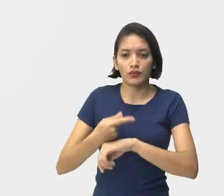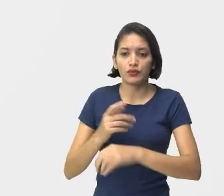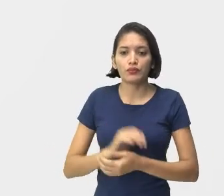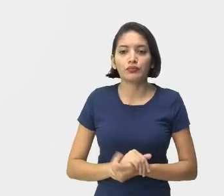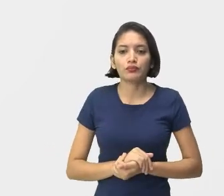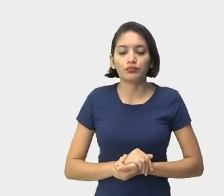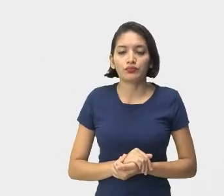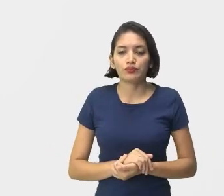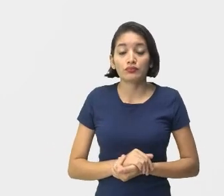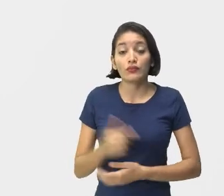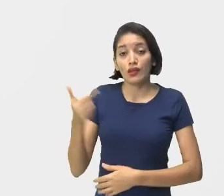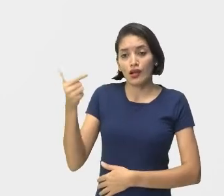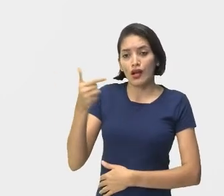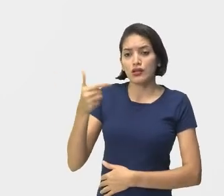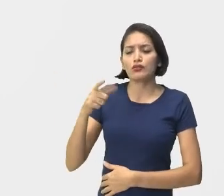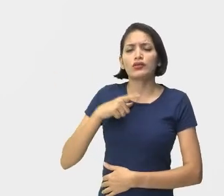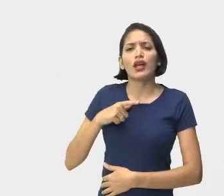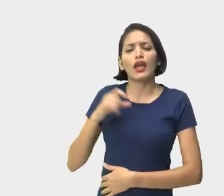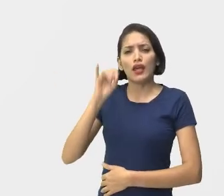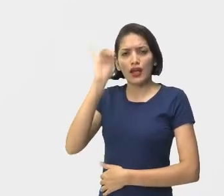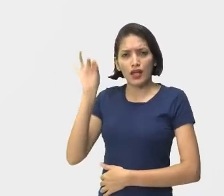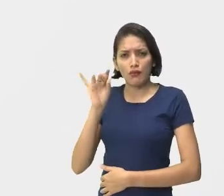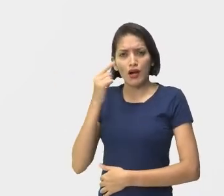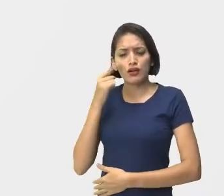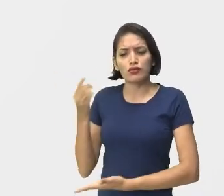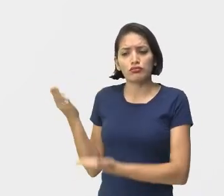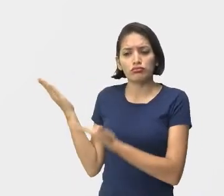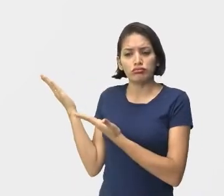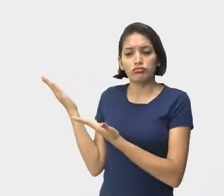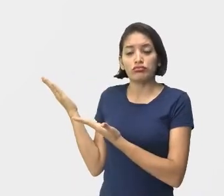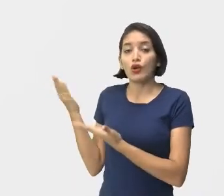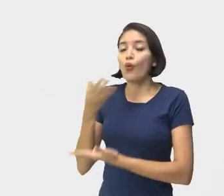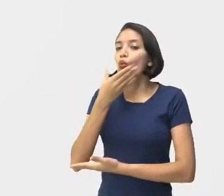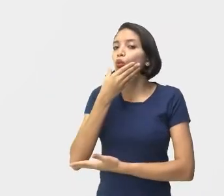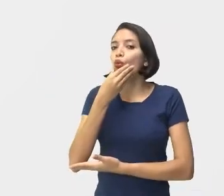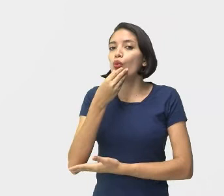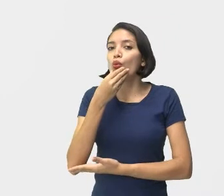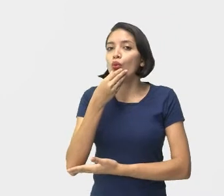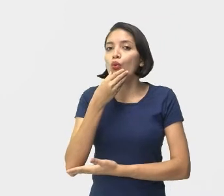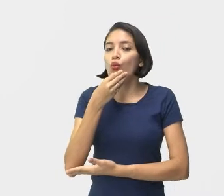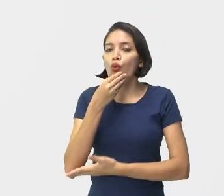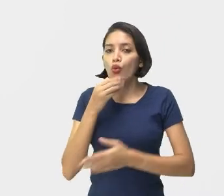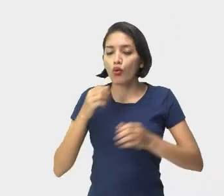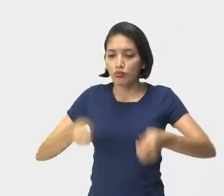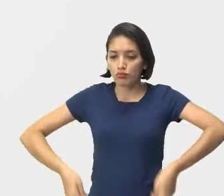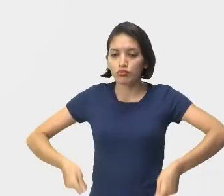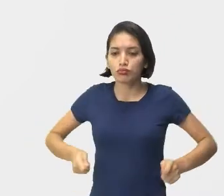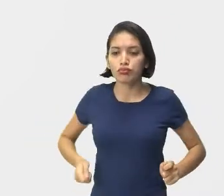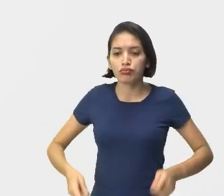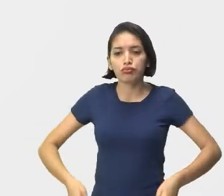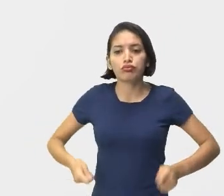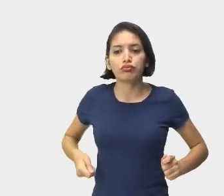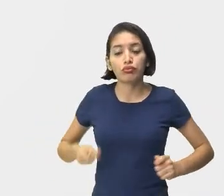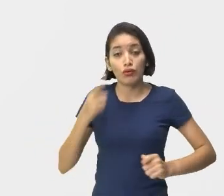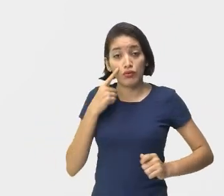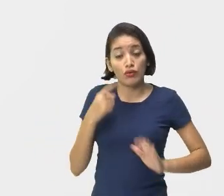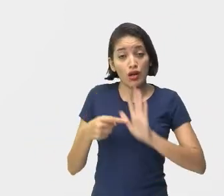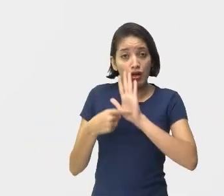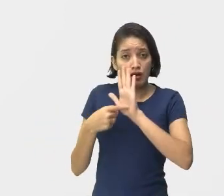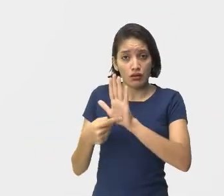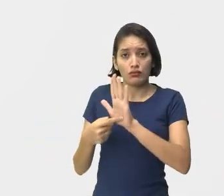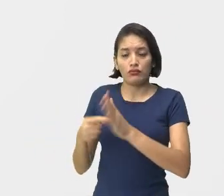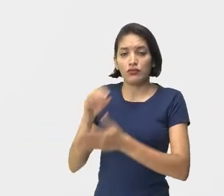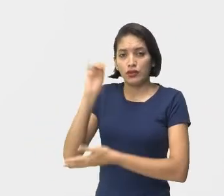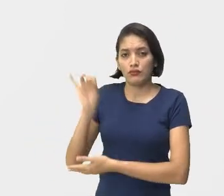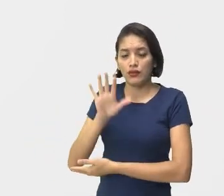segunda questão tem uma imagem, né, aí de um garoto aí, ó, um cadeirante, né? Você vai ver essa imagem aí, tá